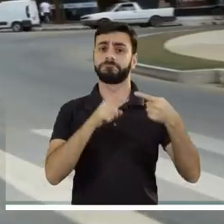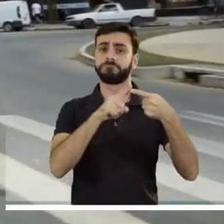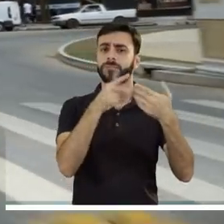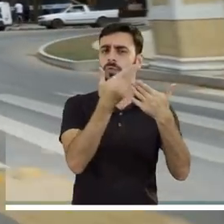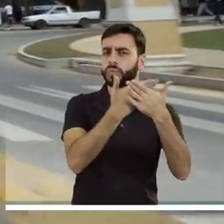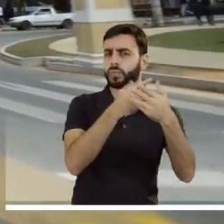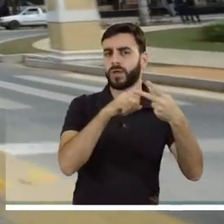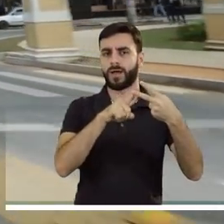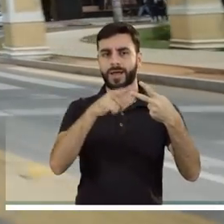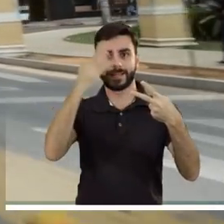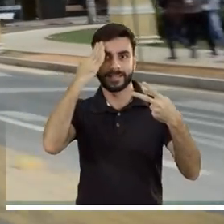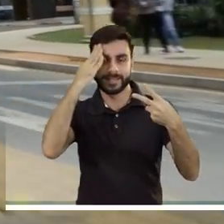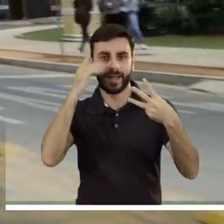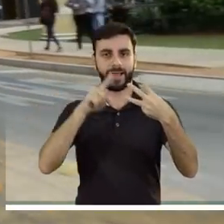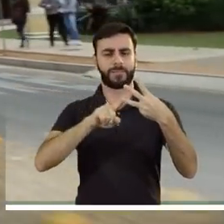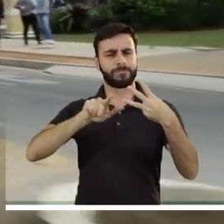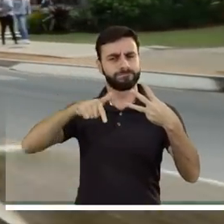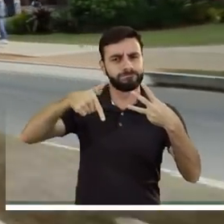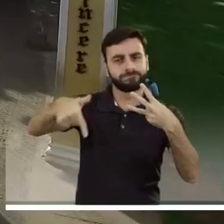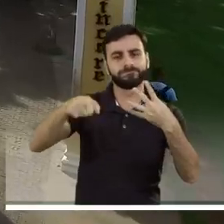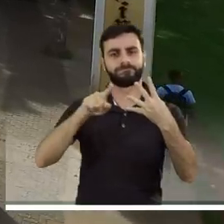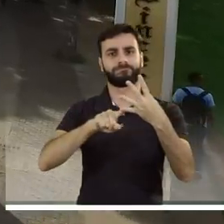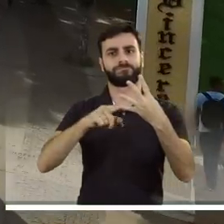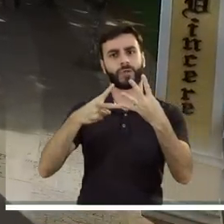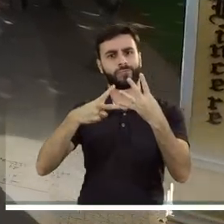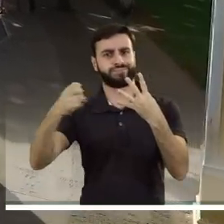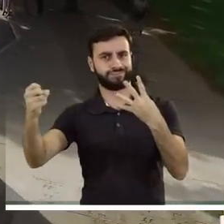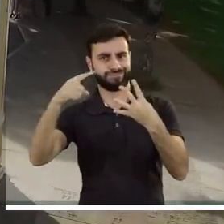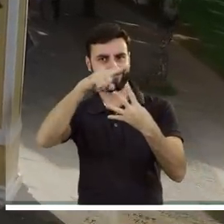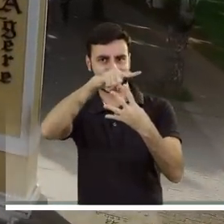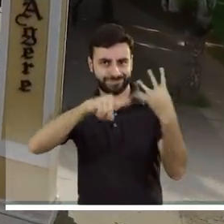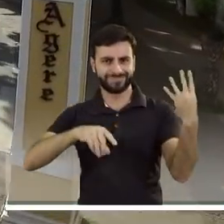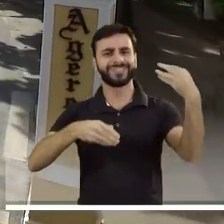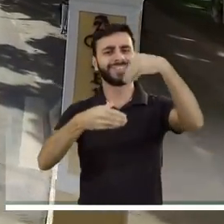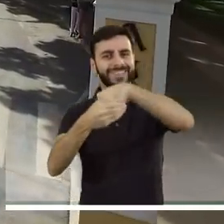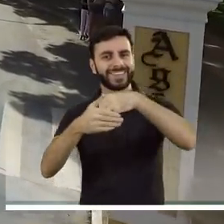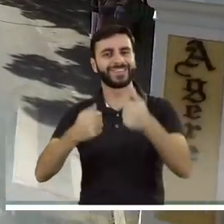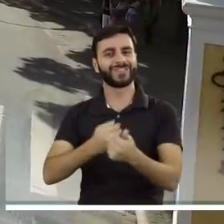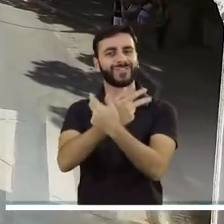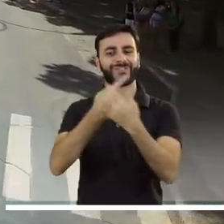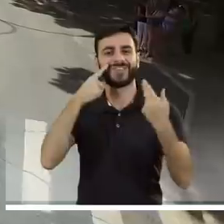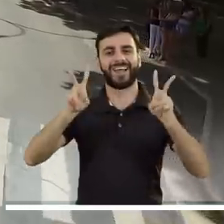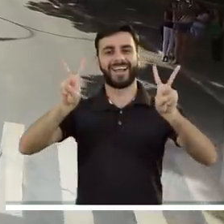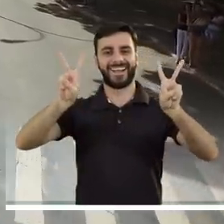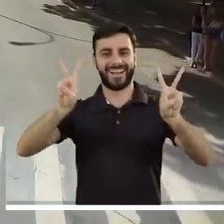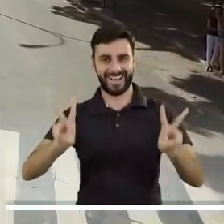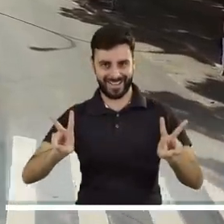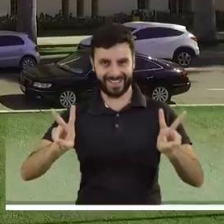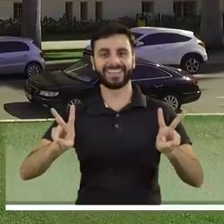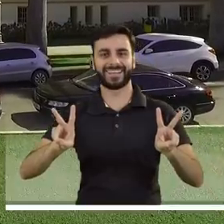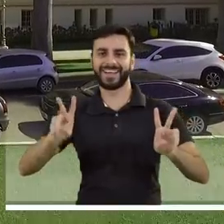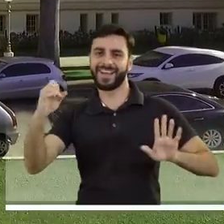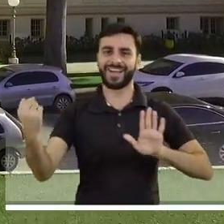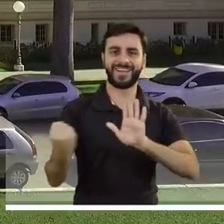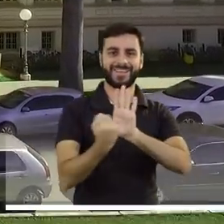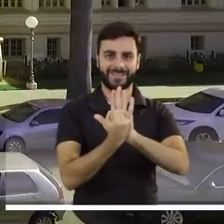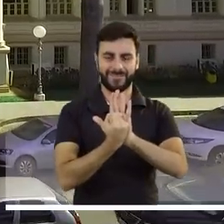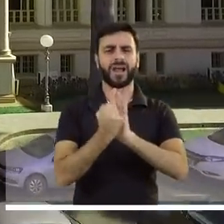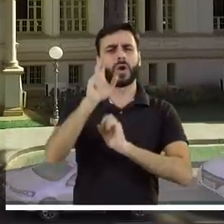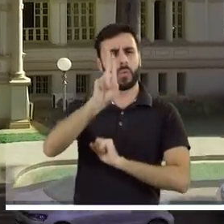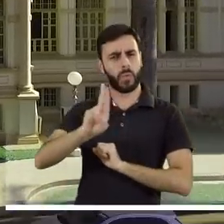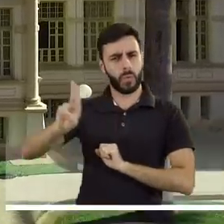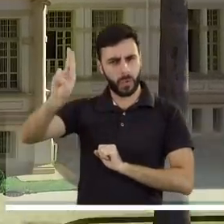Estudar, saber, agir e vencer. Verbos que, logo na entrada, sinalizam a vocação de uma das